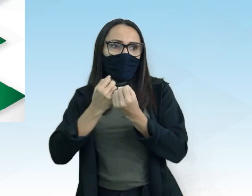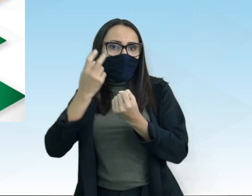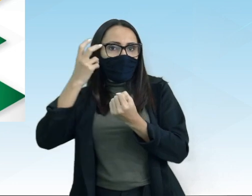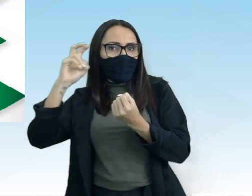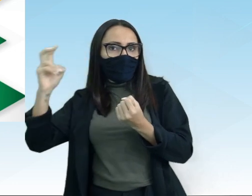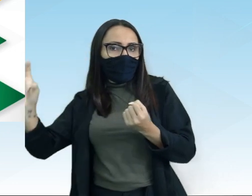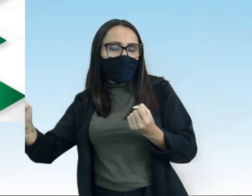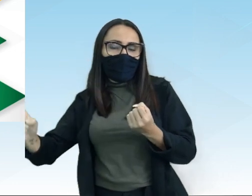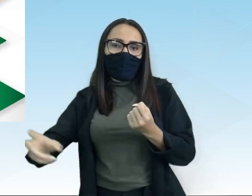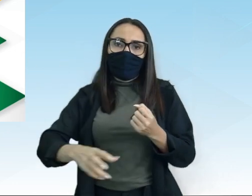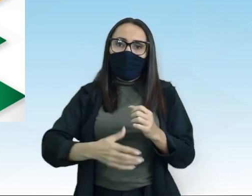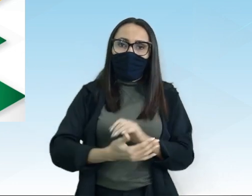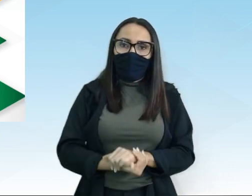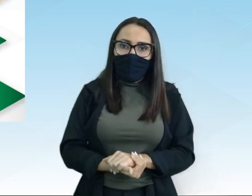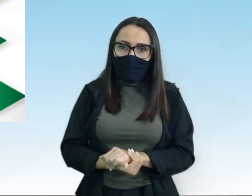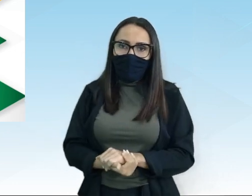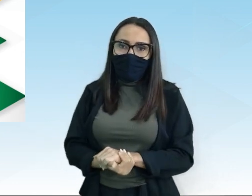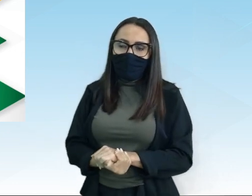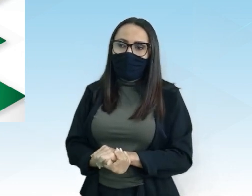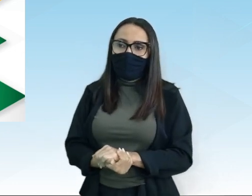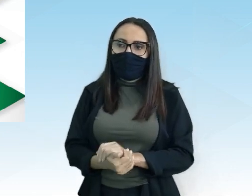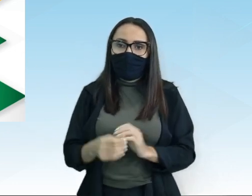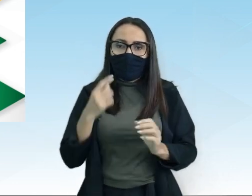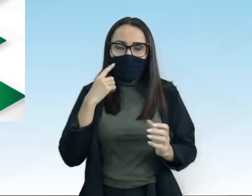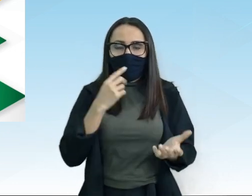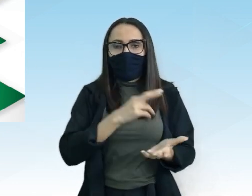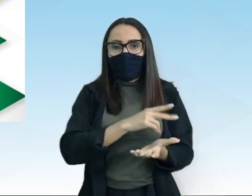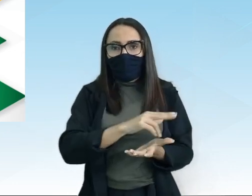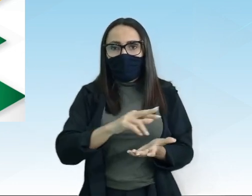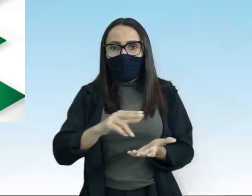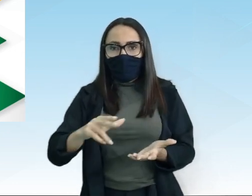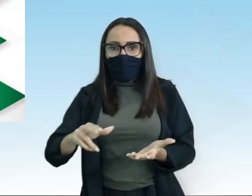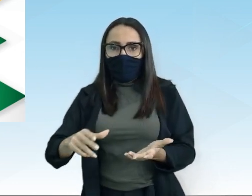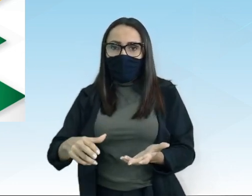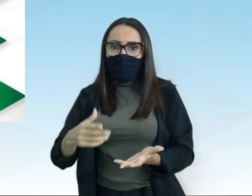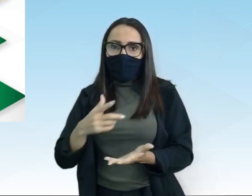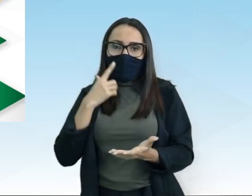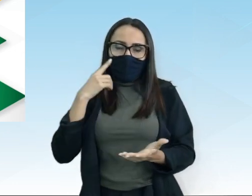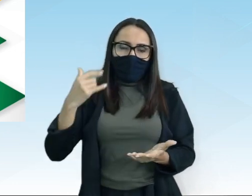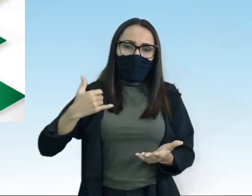sociocultural, certo? A questão de que as variações de sexo,